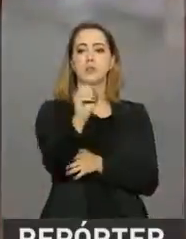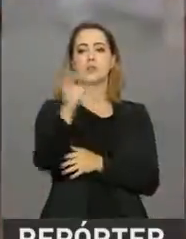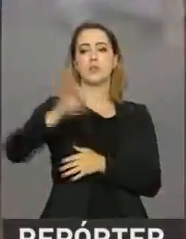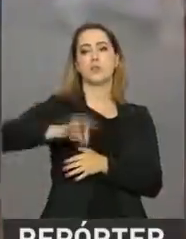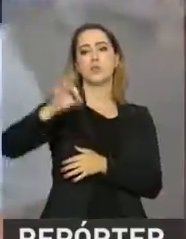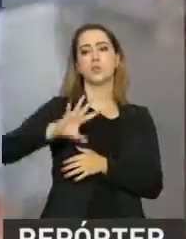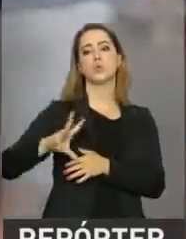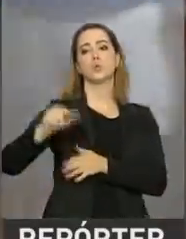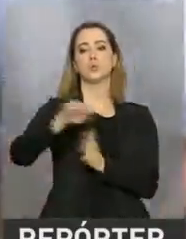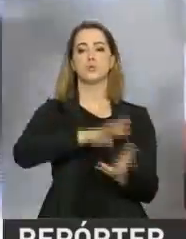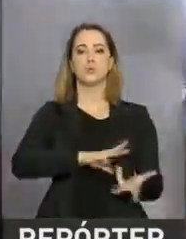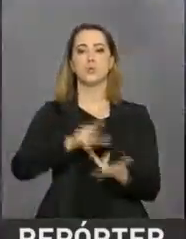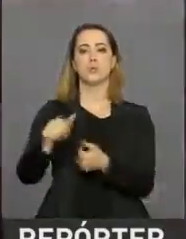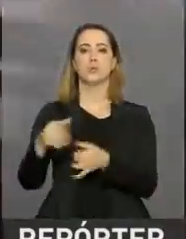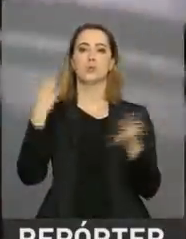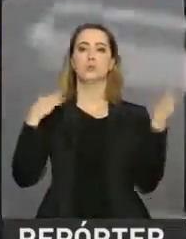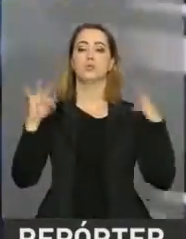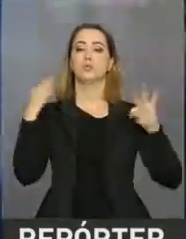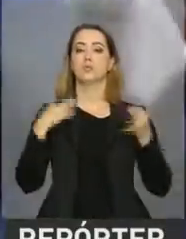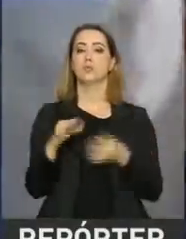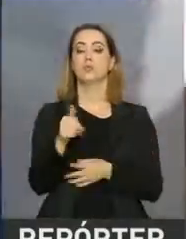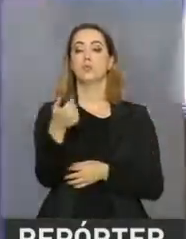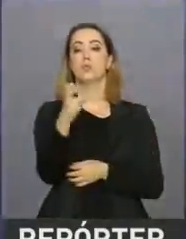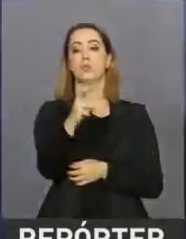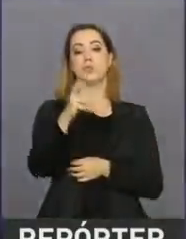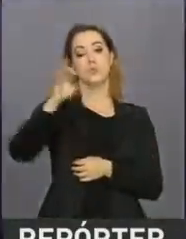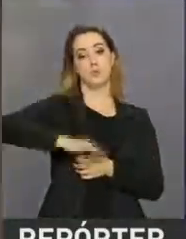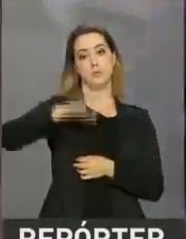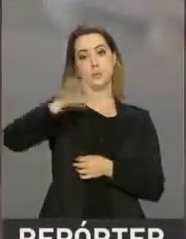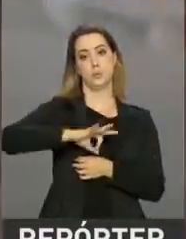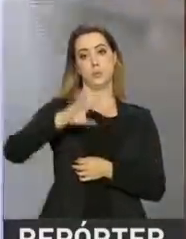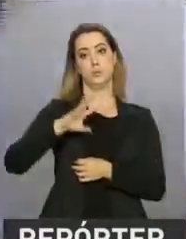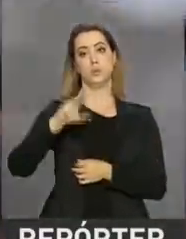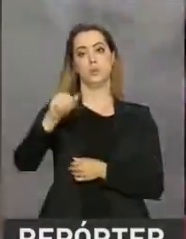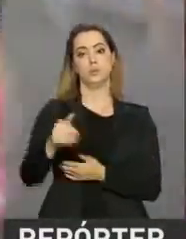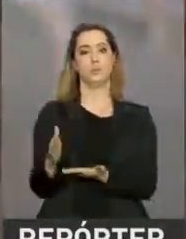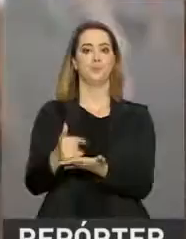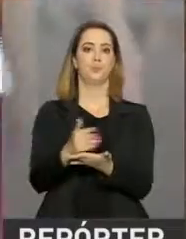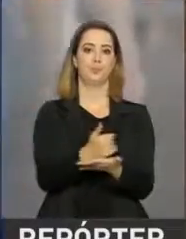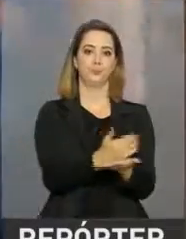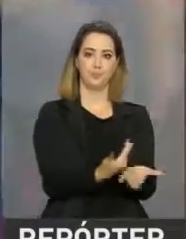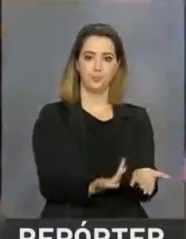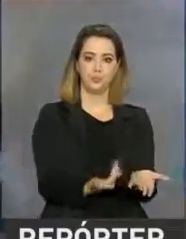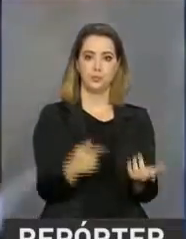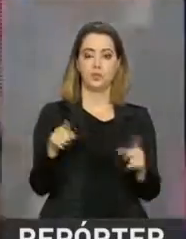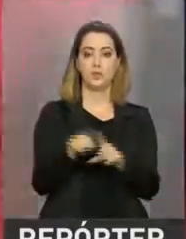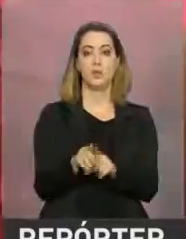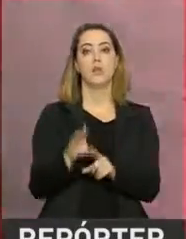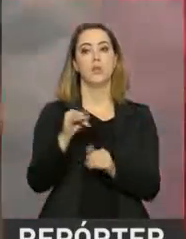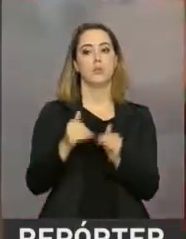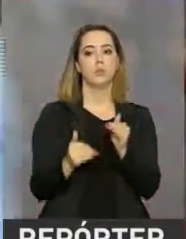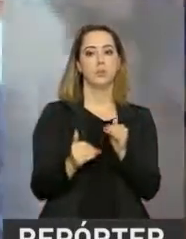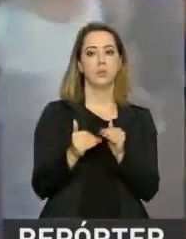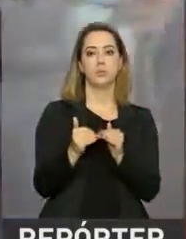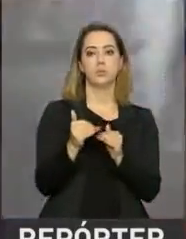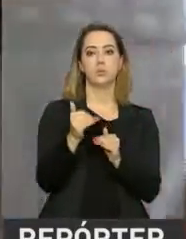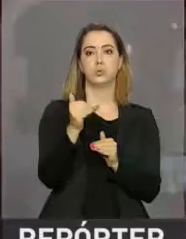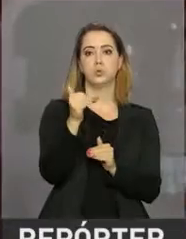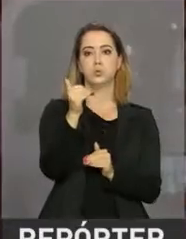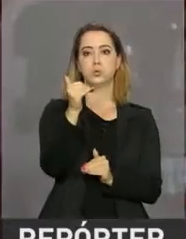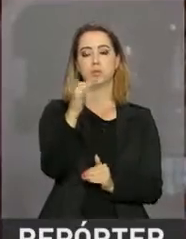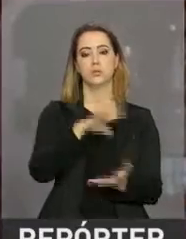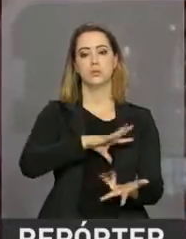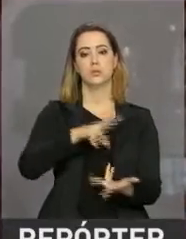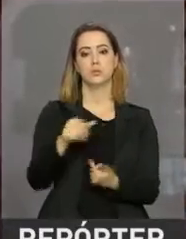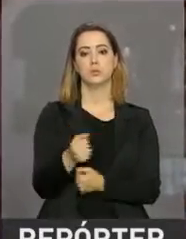do faturamento no setor, segundo a Organização Mundial do Turismo. O segmento é um dos que mais crescem no mundo.